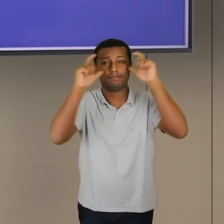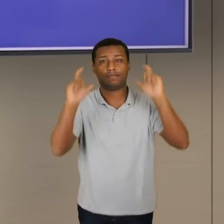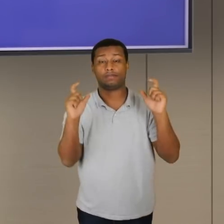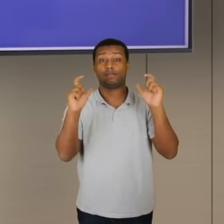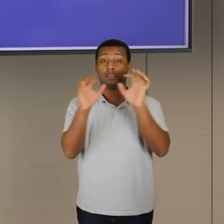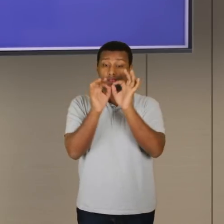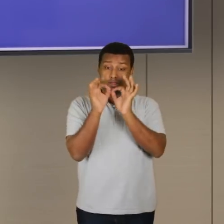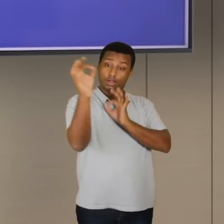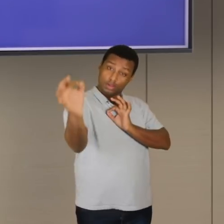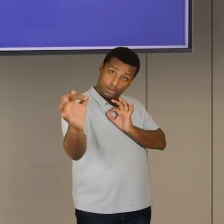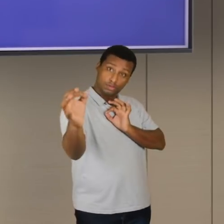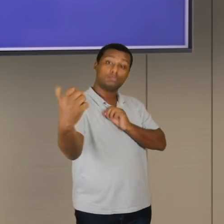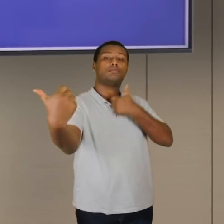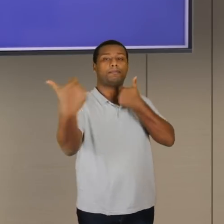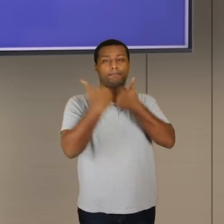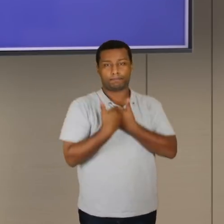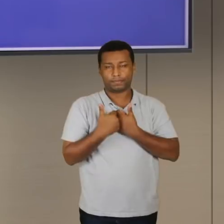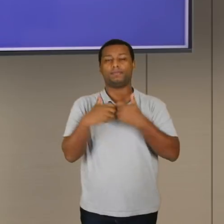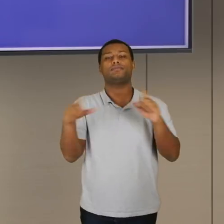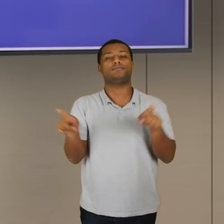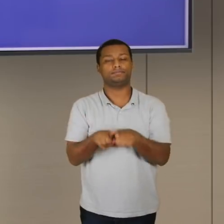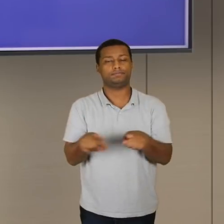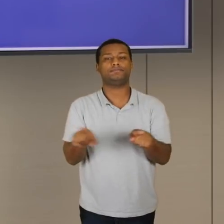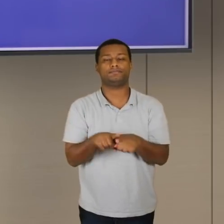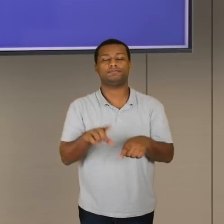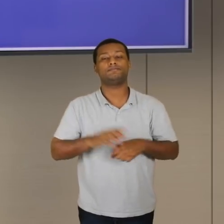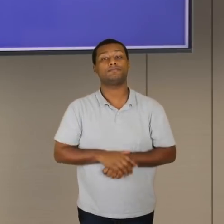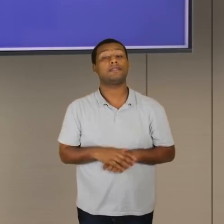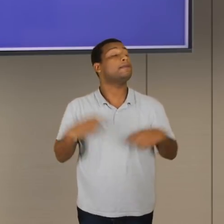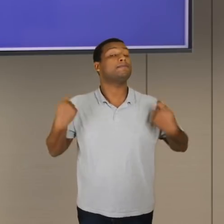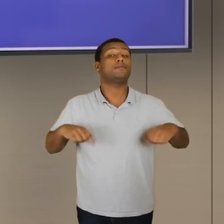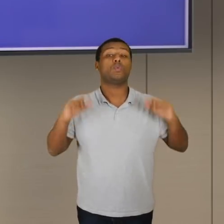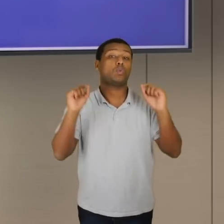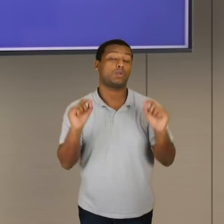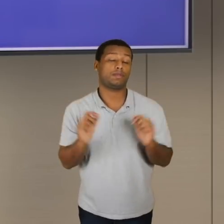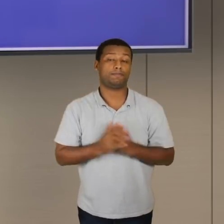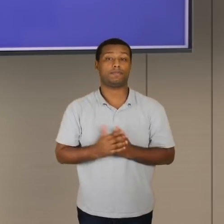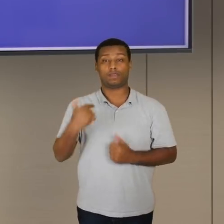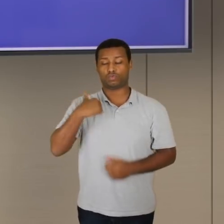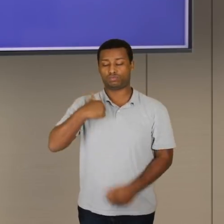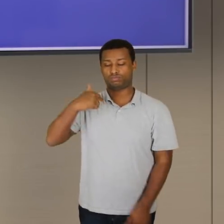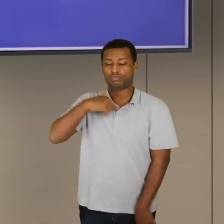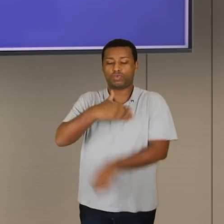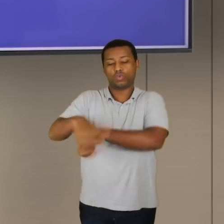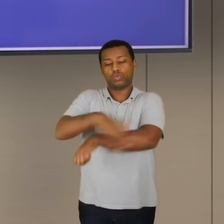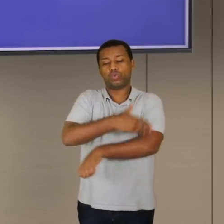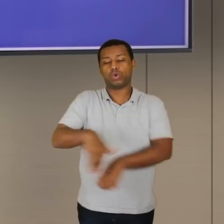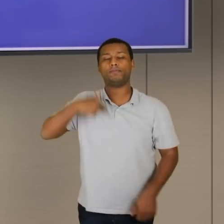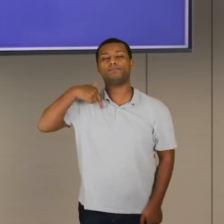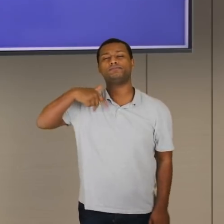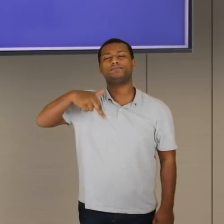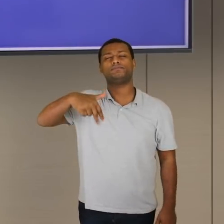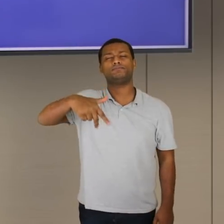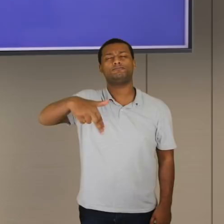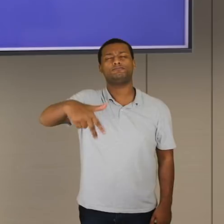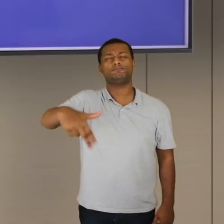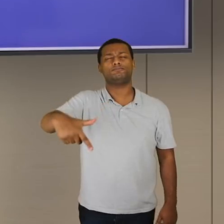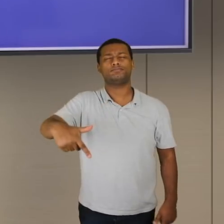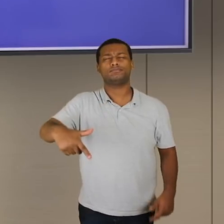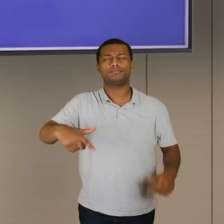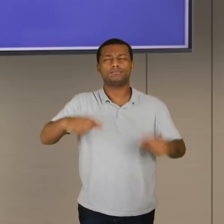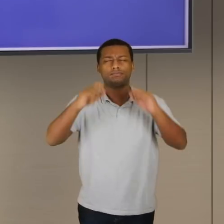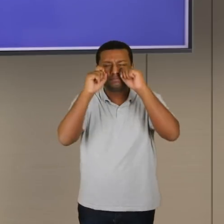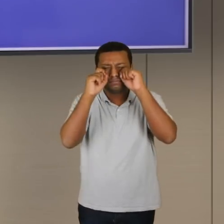já vimos em relação à Bíblia, que é comprar com letra maior. Você tem grande, hoje já tem a ultra